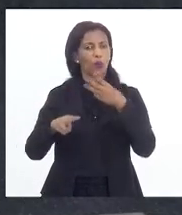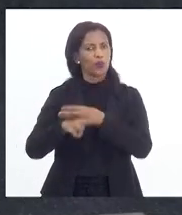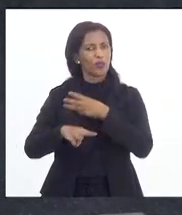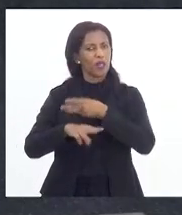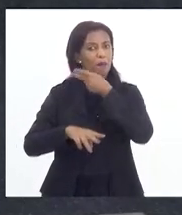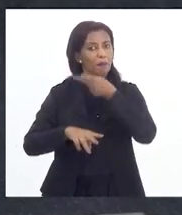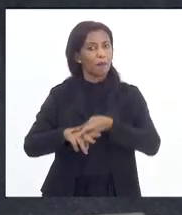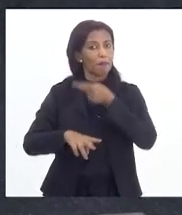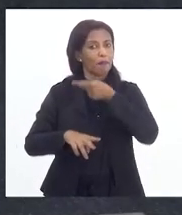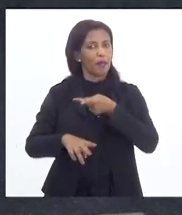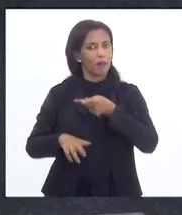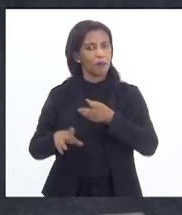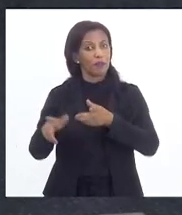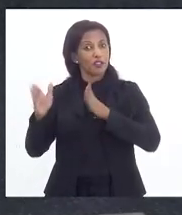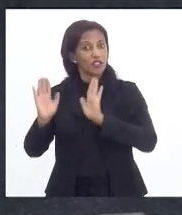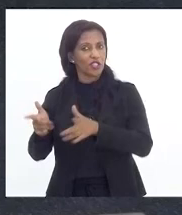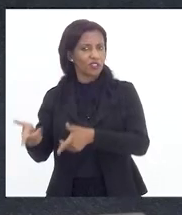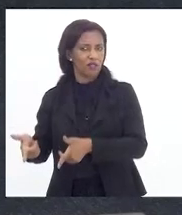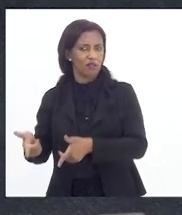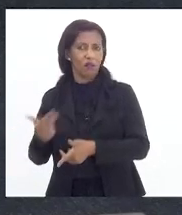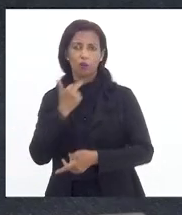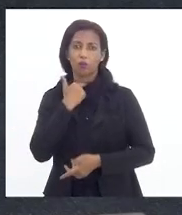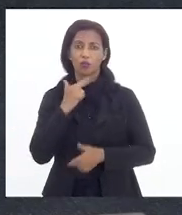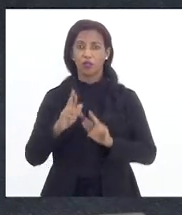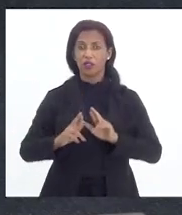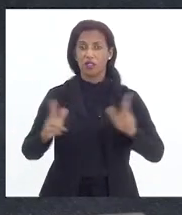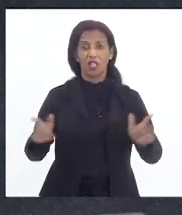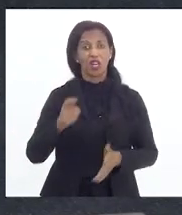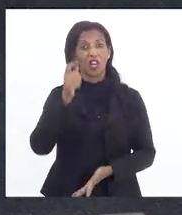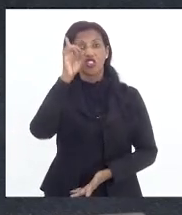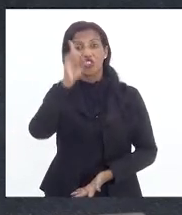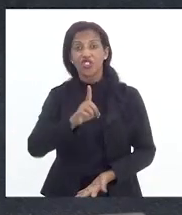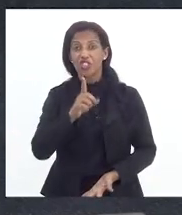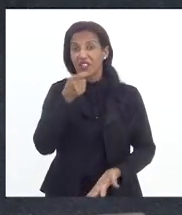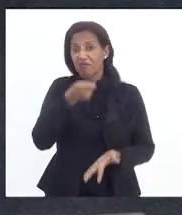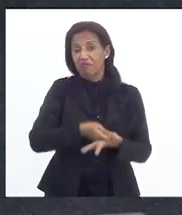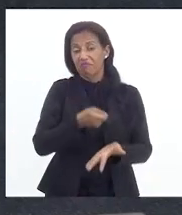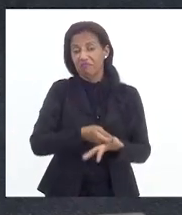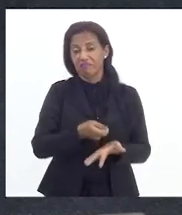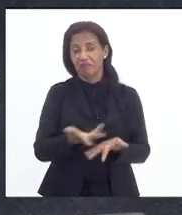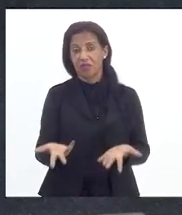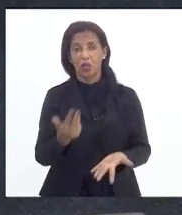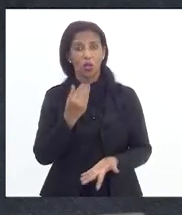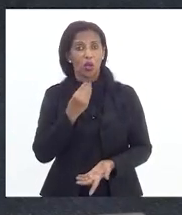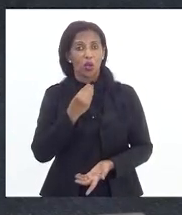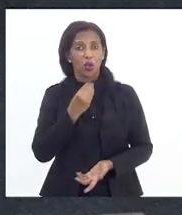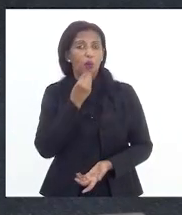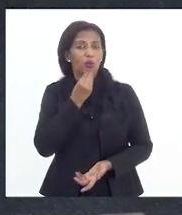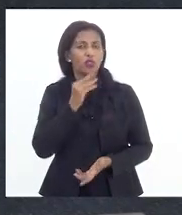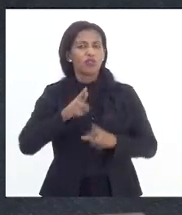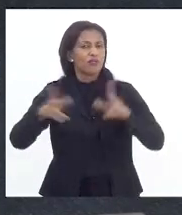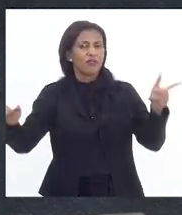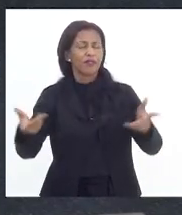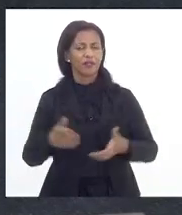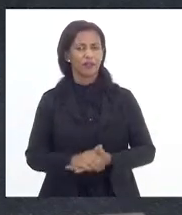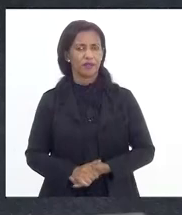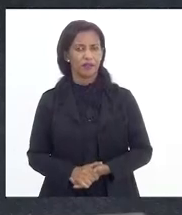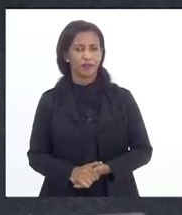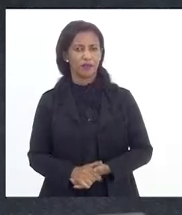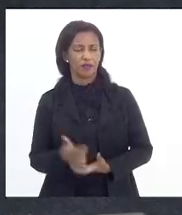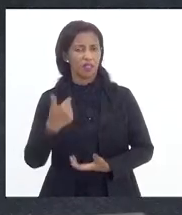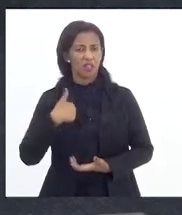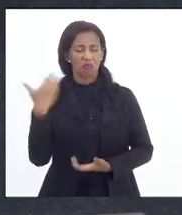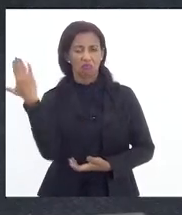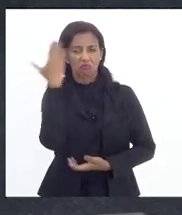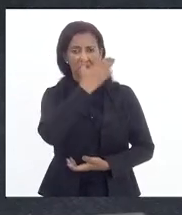que aqui estavam não podia ser diferente o serviço garantido integrante da não podia ser diferente então assim